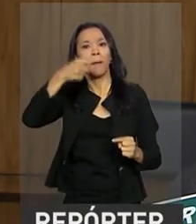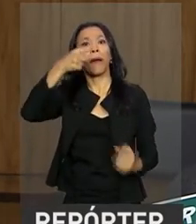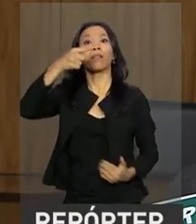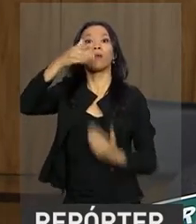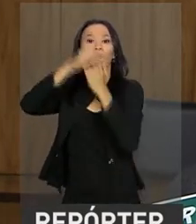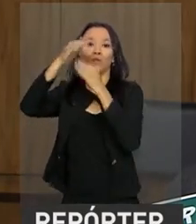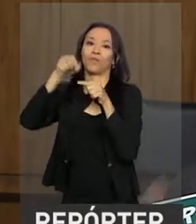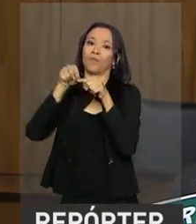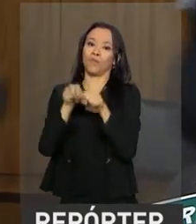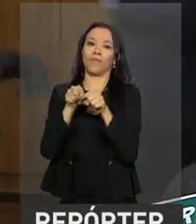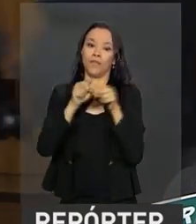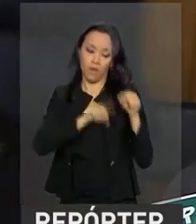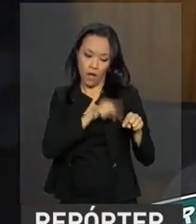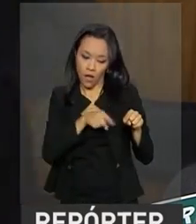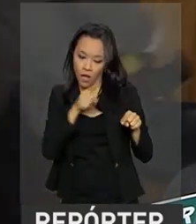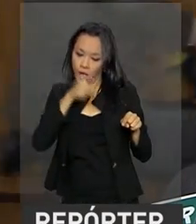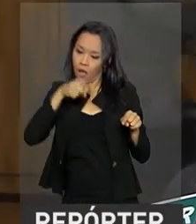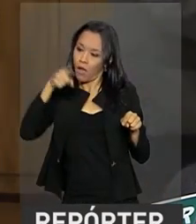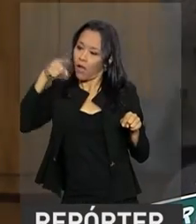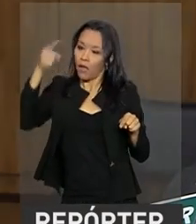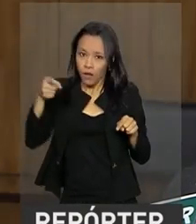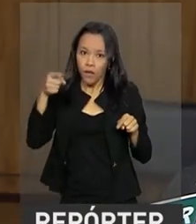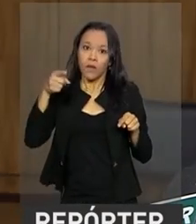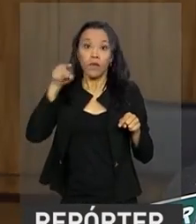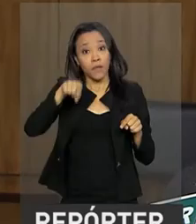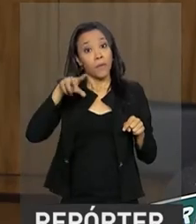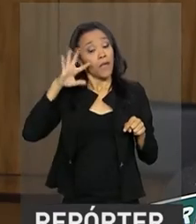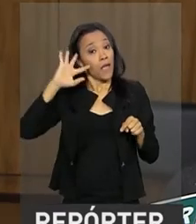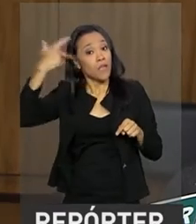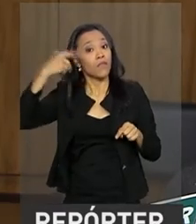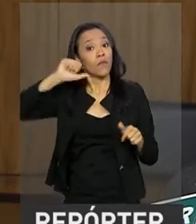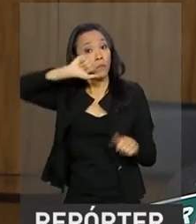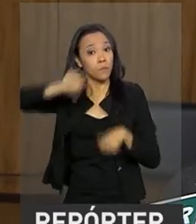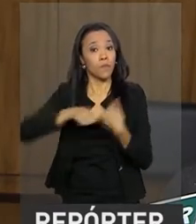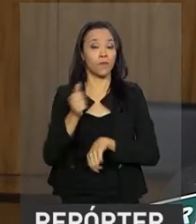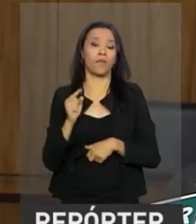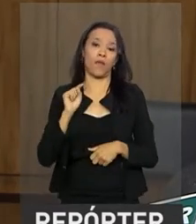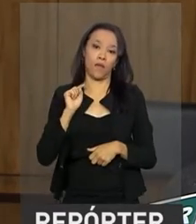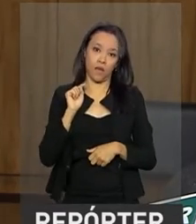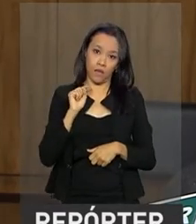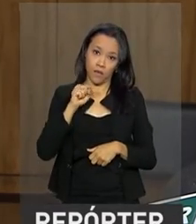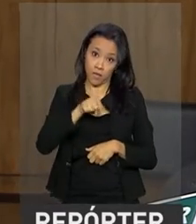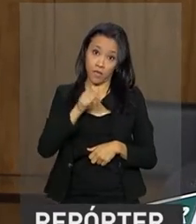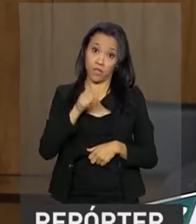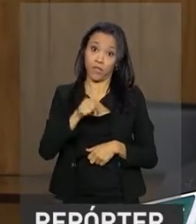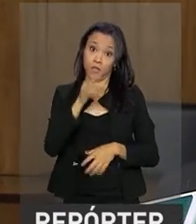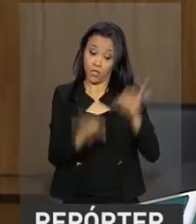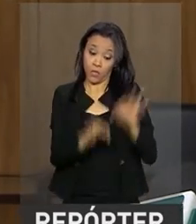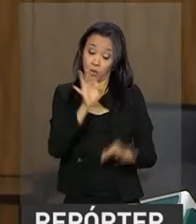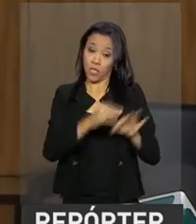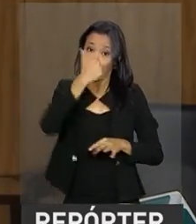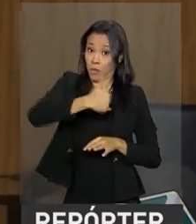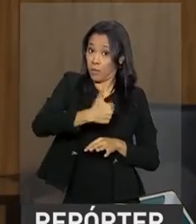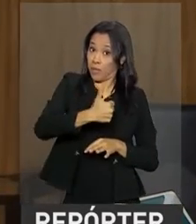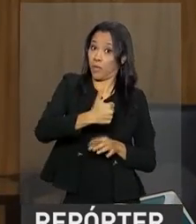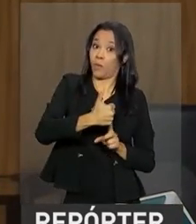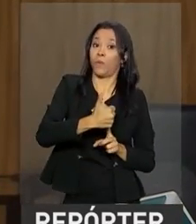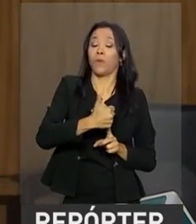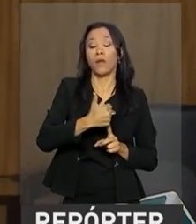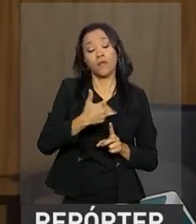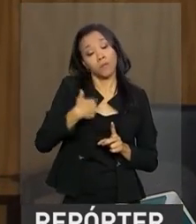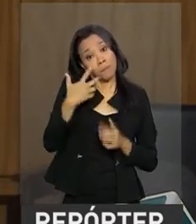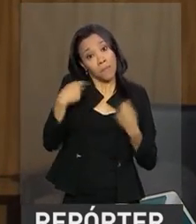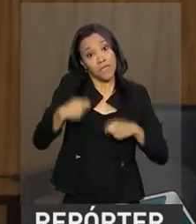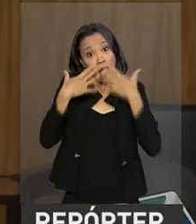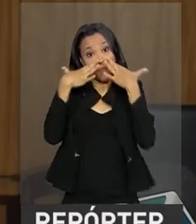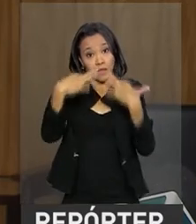decisão - theory resolveu modificar a decisão do juízo de primeiro grau é isso que nós temos que prestar atenção